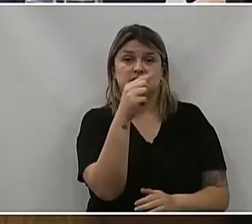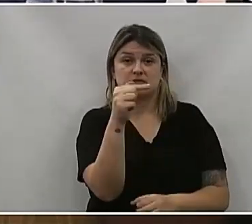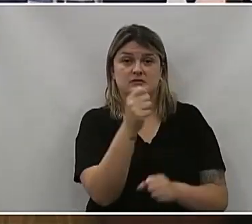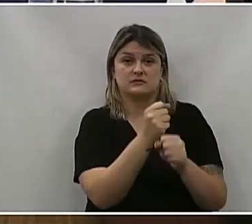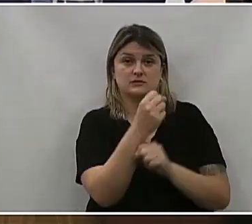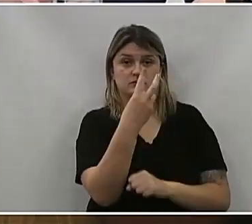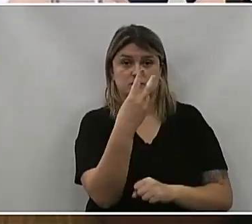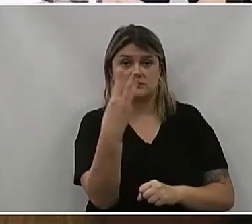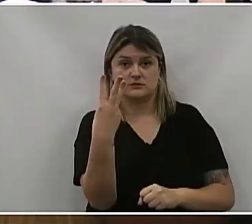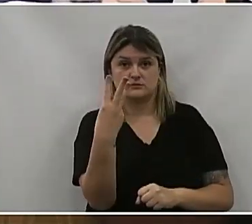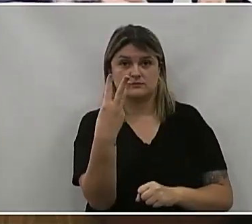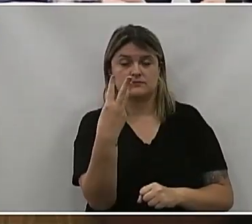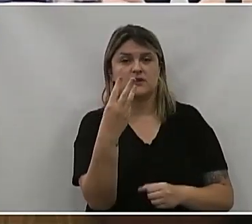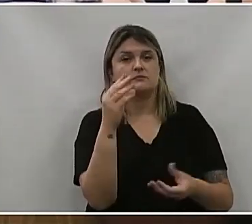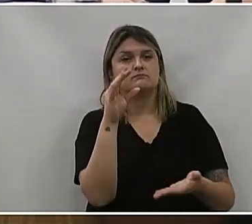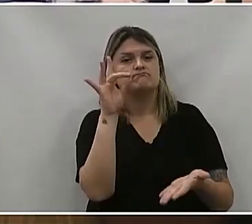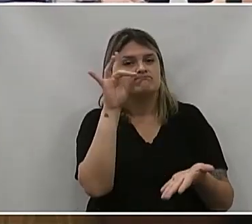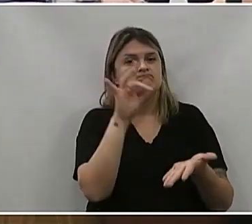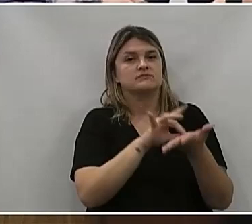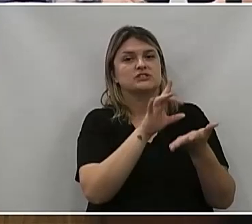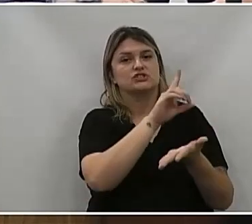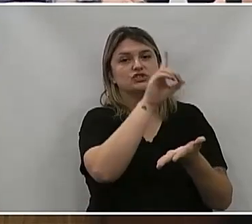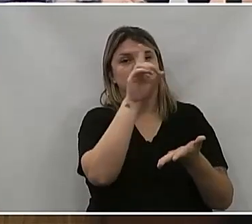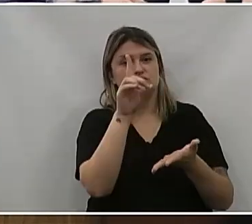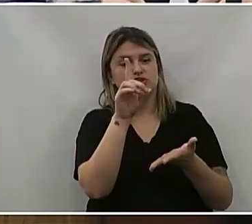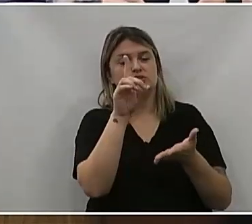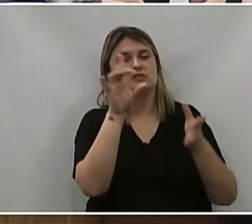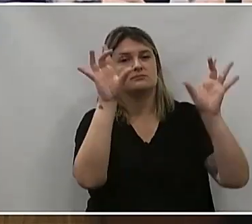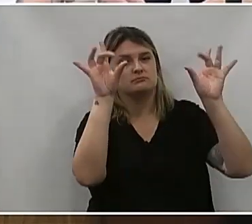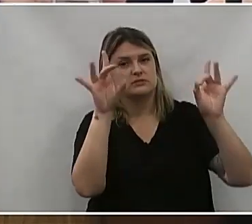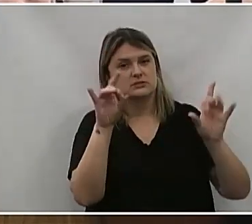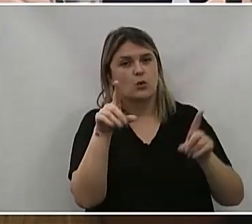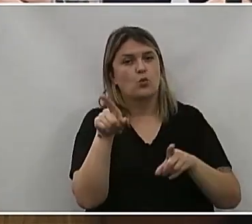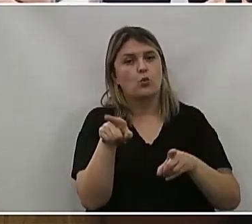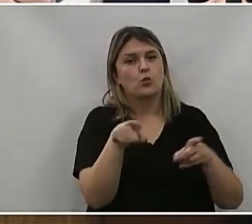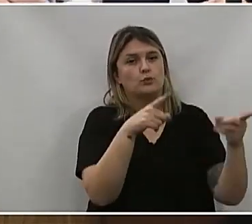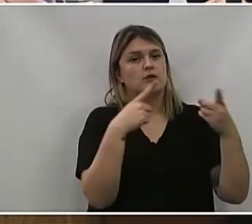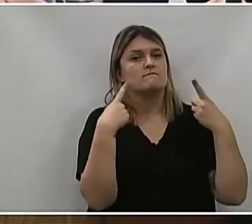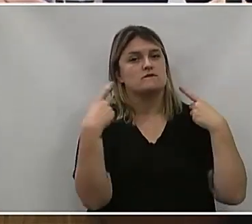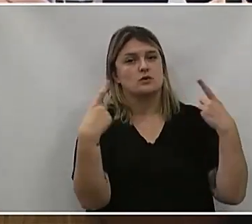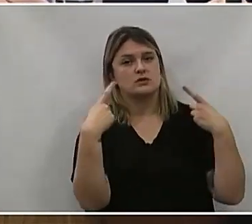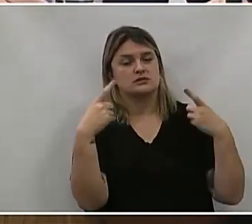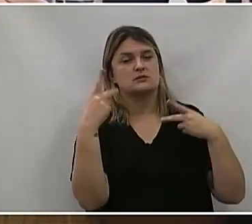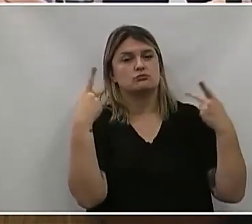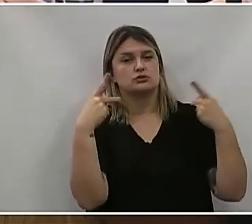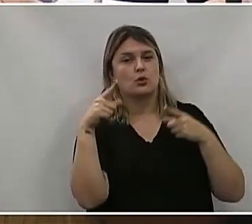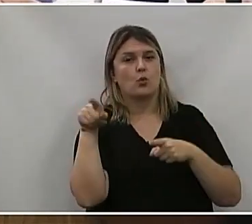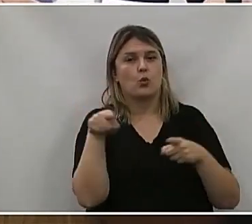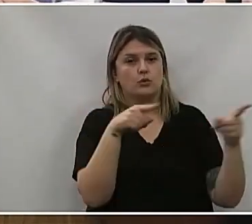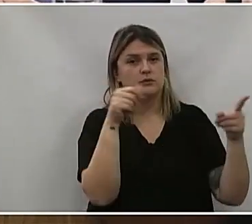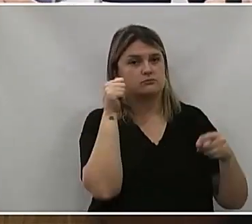de 2023, que institui o Dia Municipal de Combate à Violência Política contra as Mulheres,